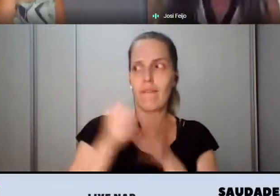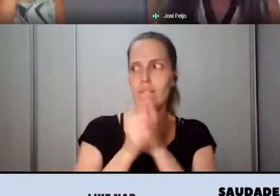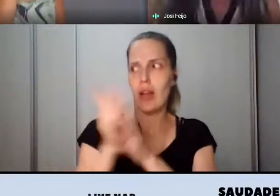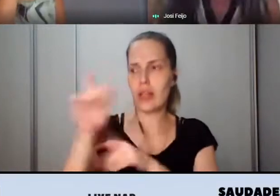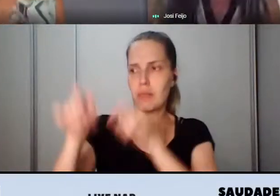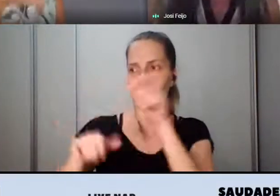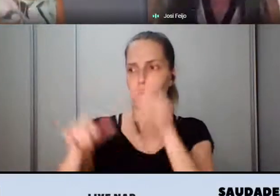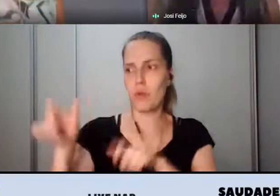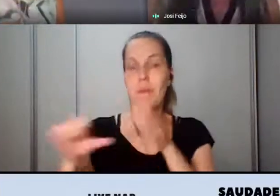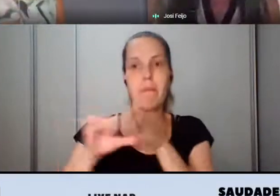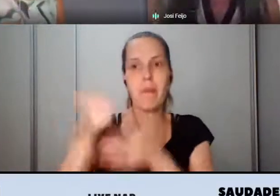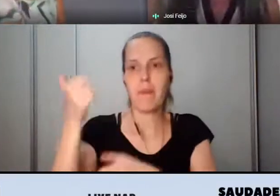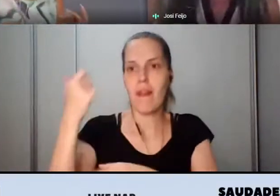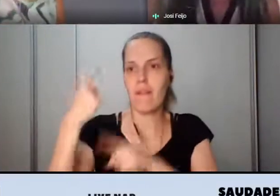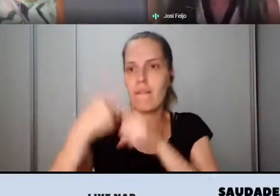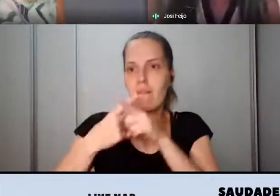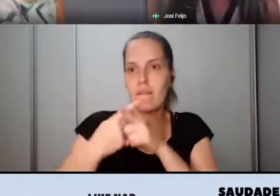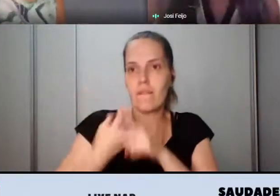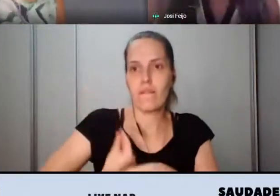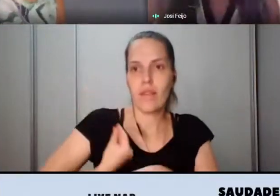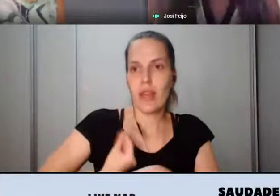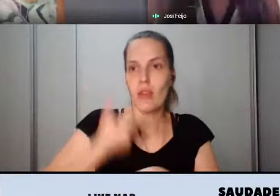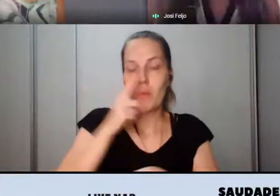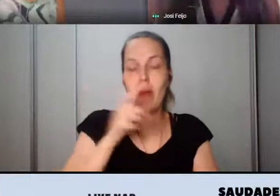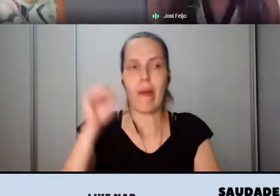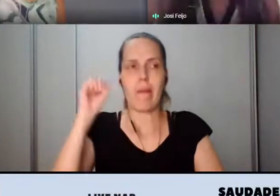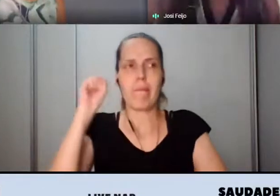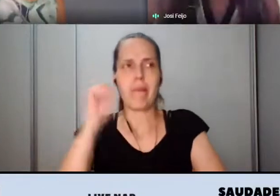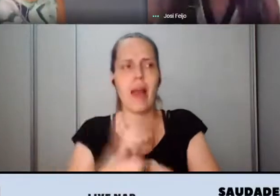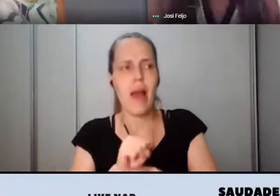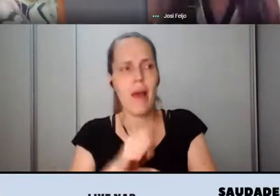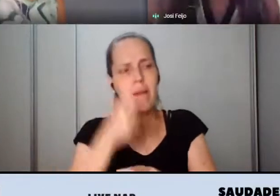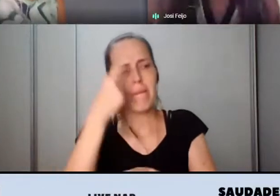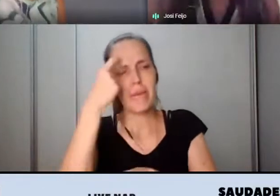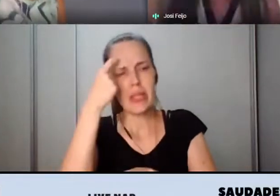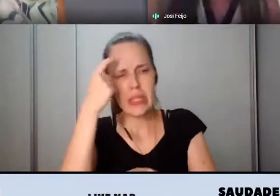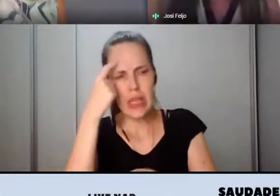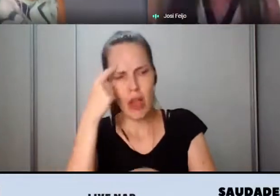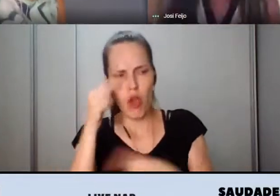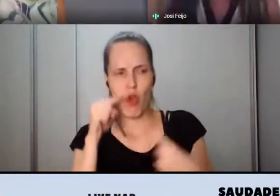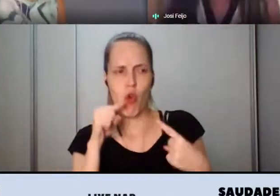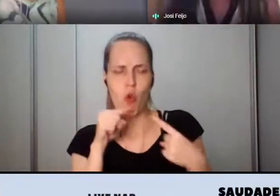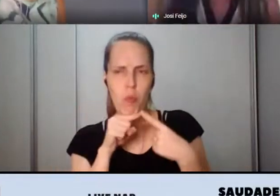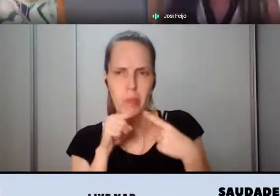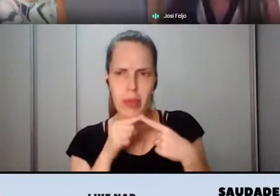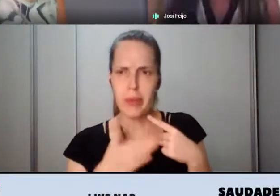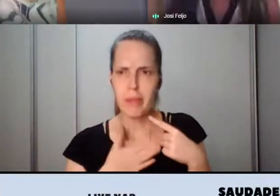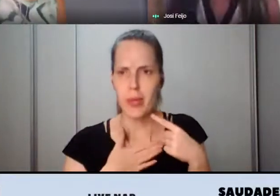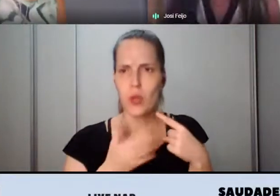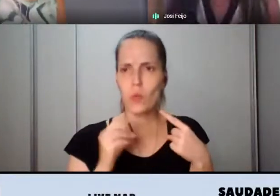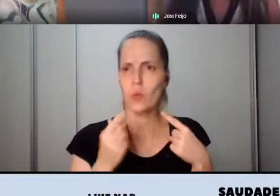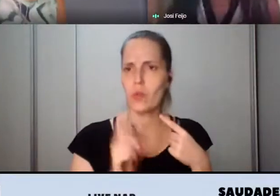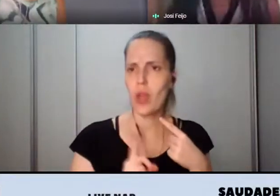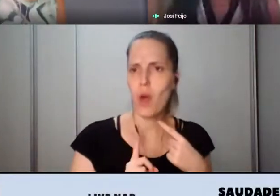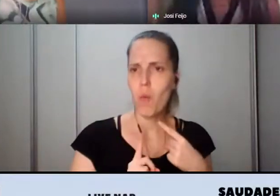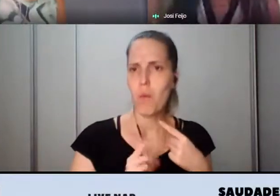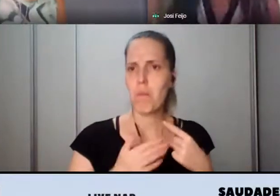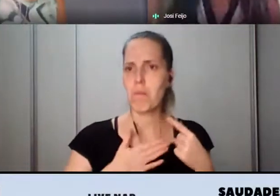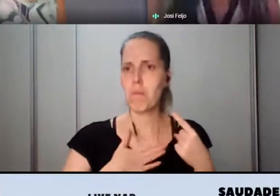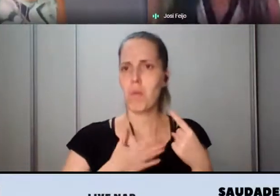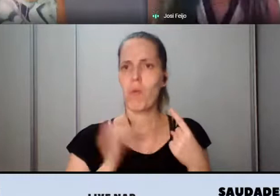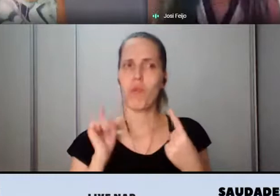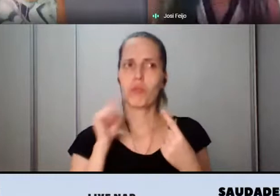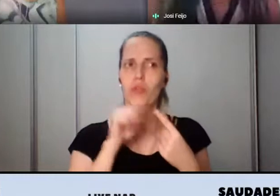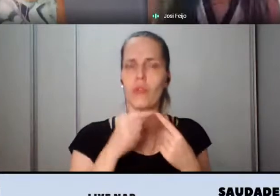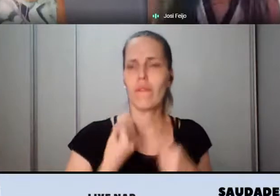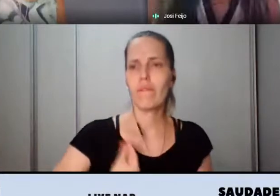né? E pensar o que elas realmente queriam, sabe? Ver questões de propósito de vida,